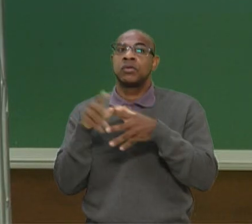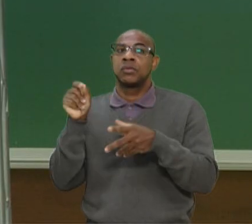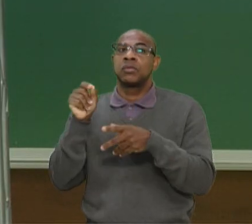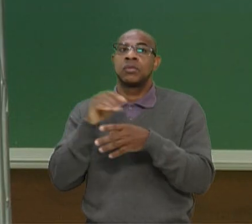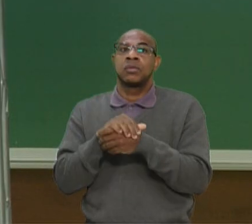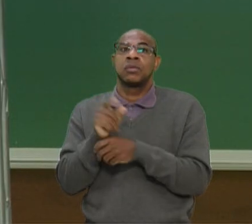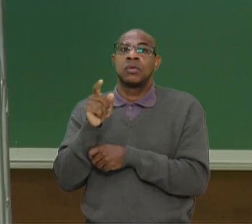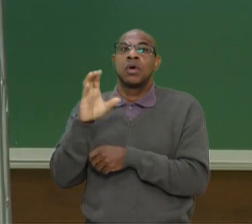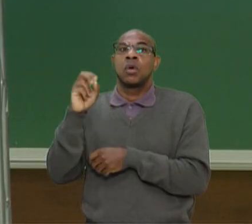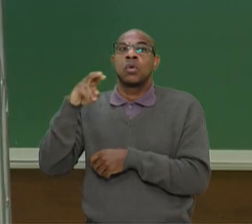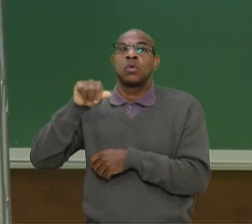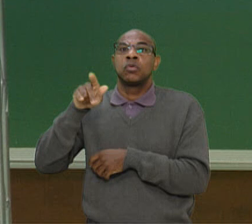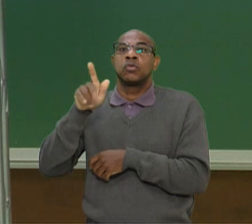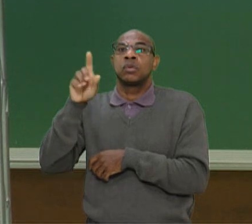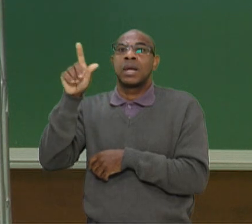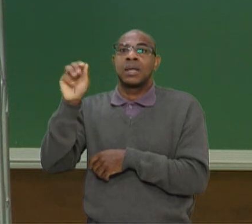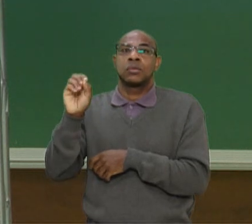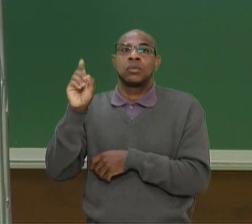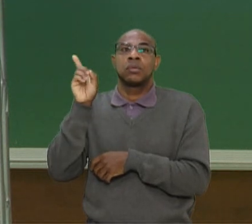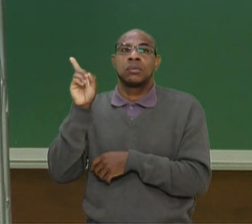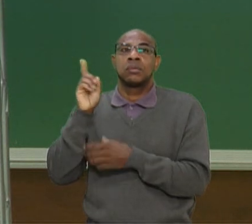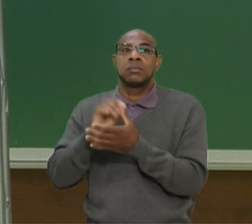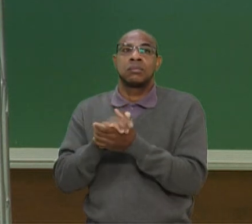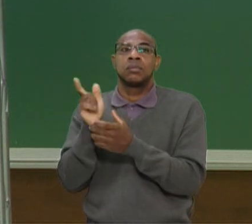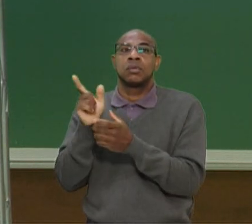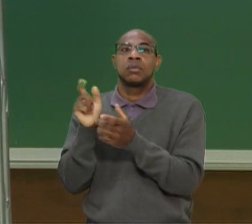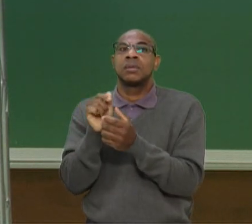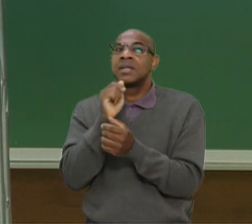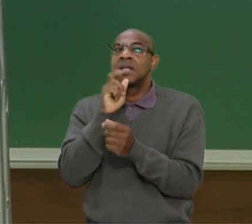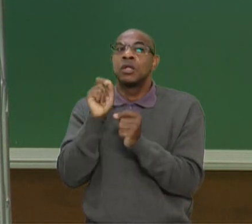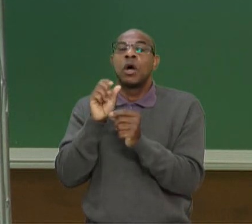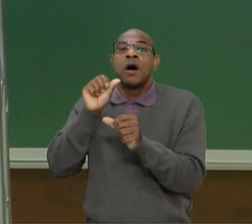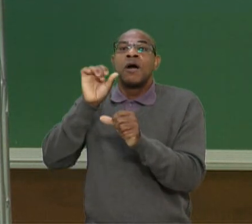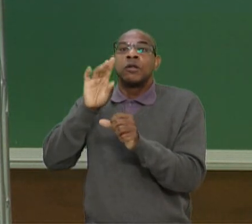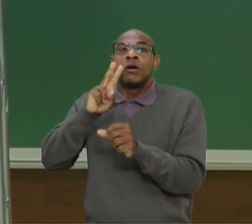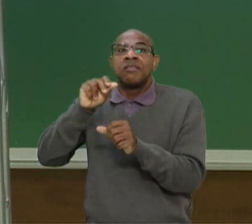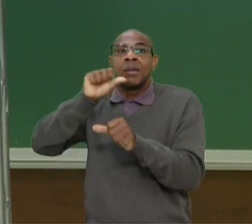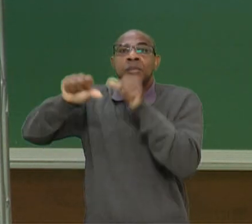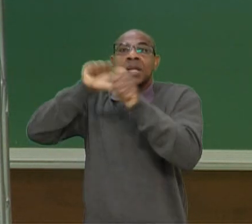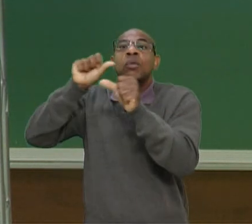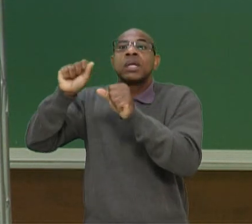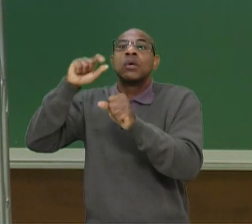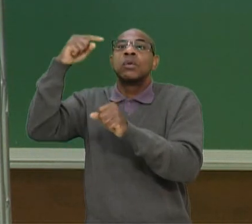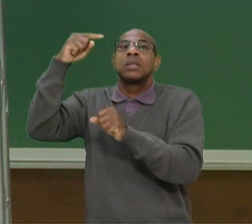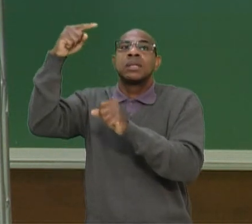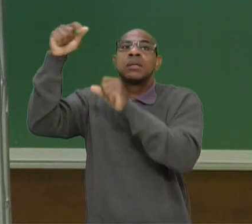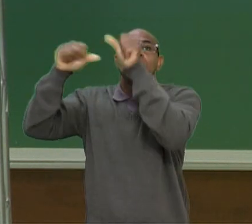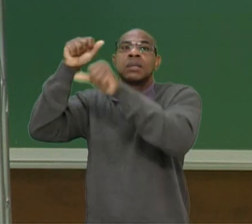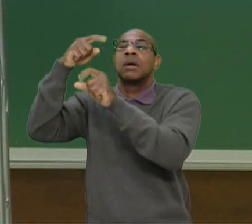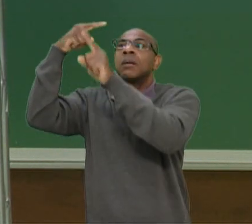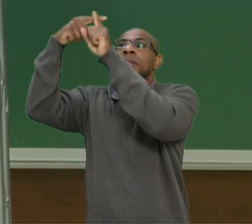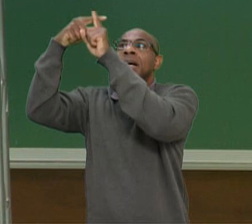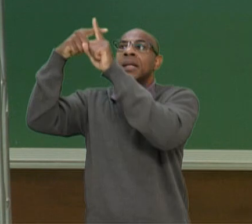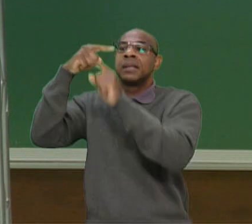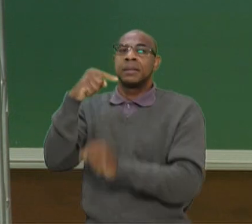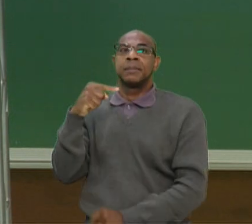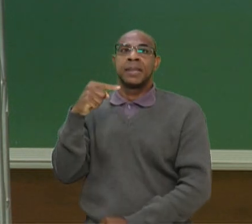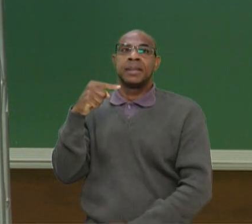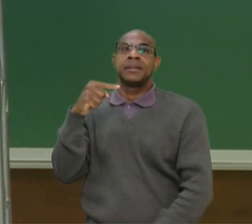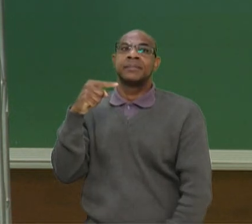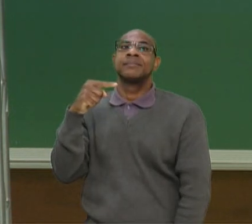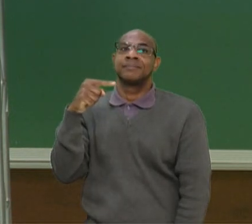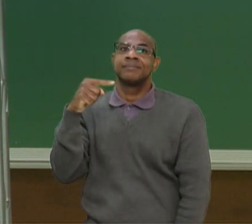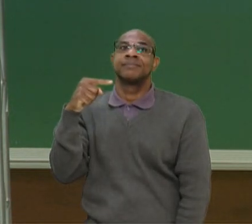O conjugado. O conjugado, nós só vamos mudar o sinal, vamos trocar o sinal